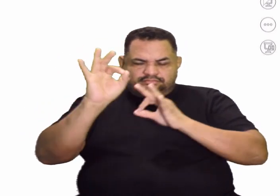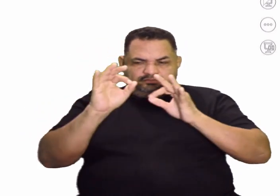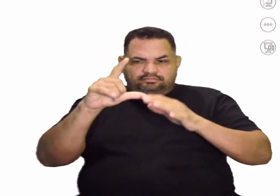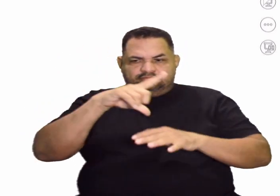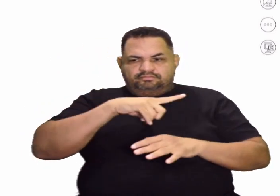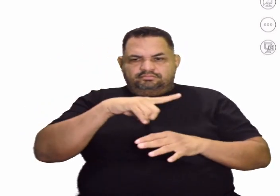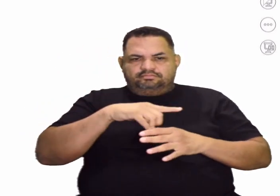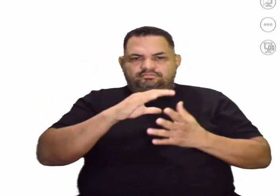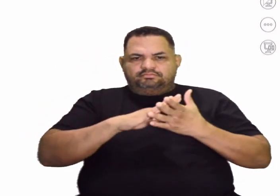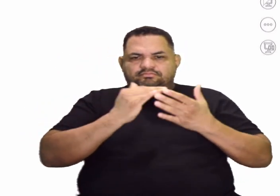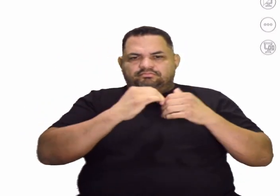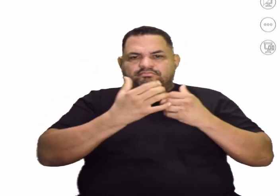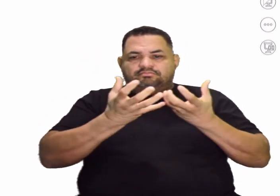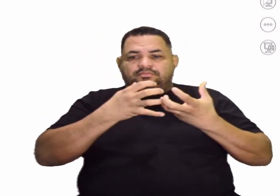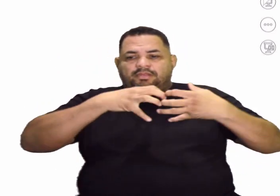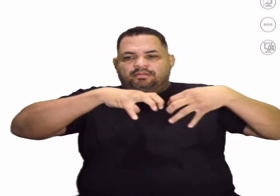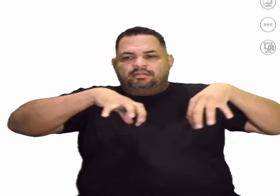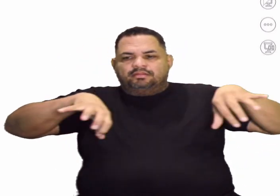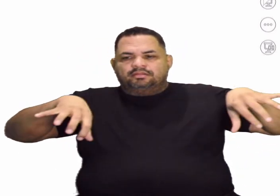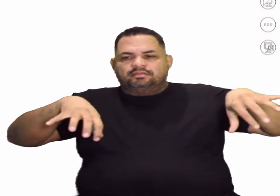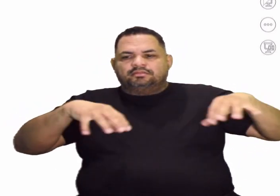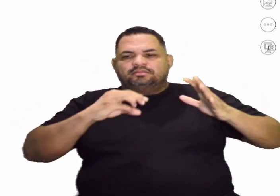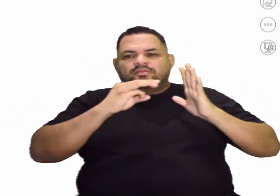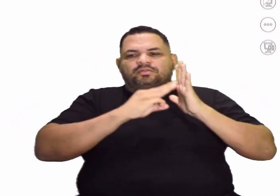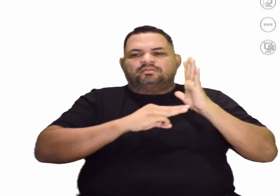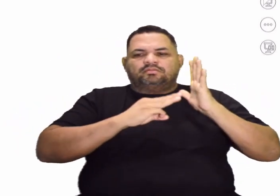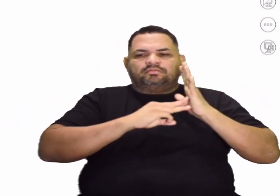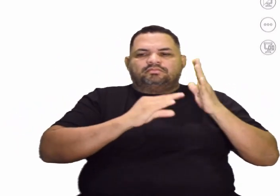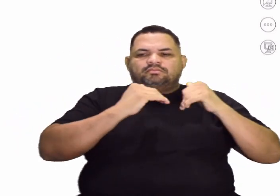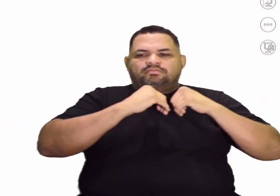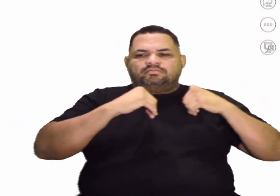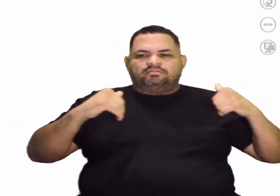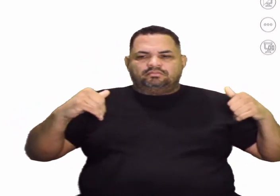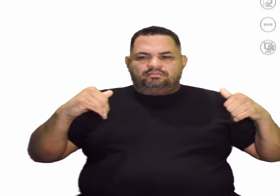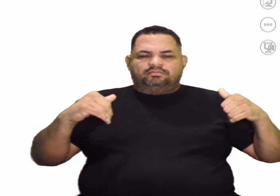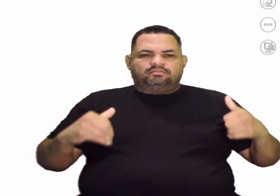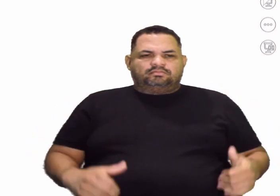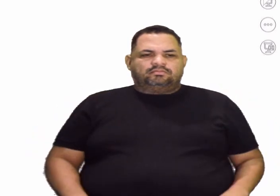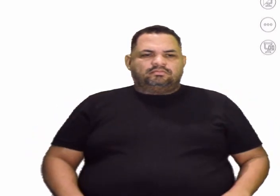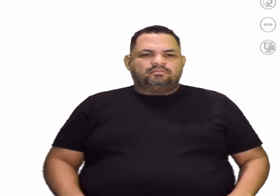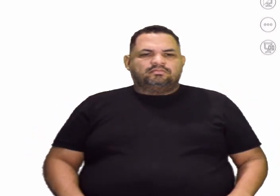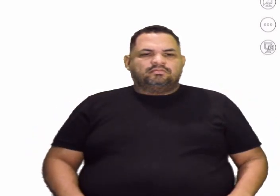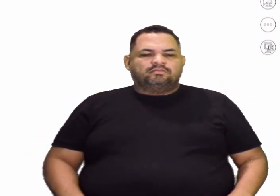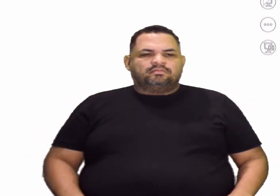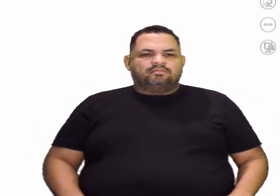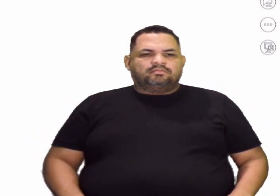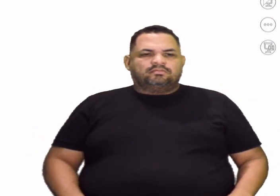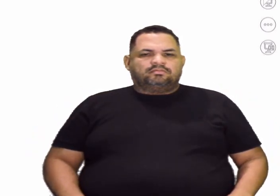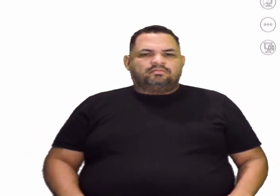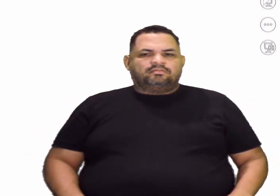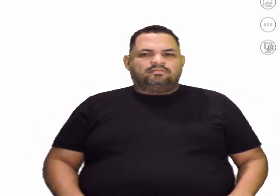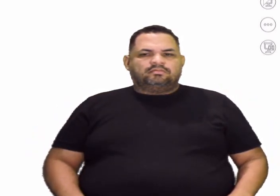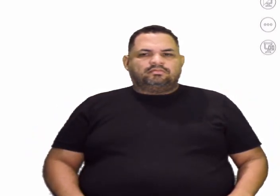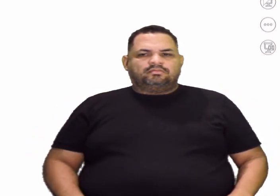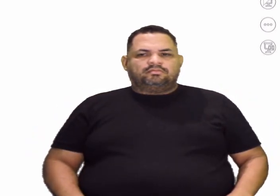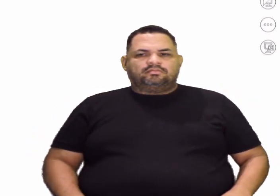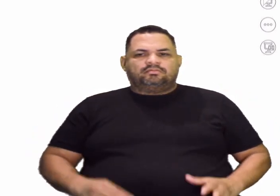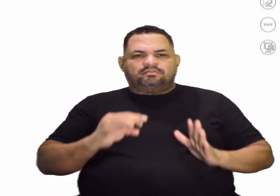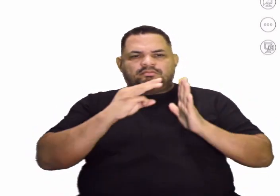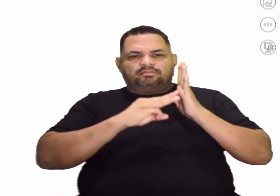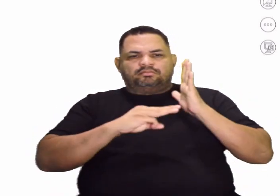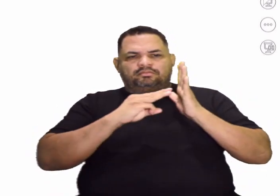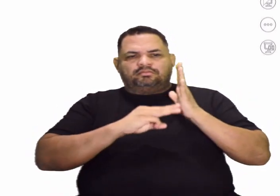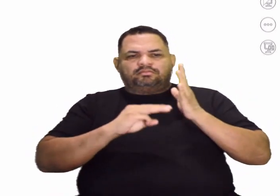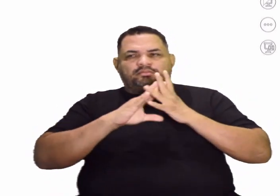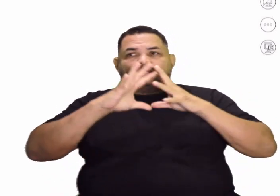houve quebras, né, de paradigmas, modelos, ruptura, etc. Aí esse modelo cosmológico, e